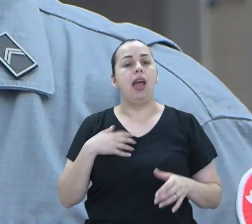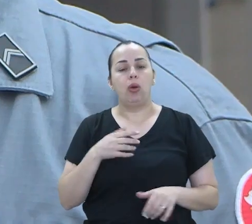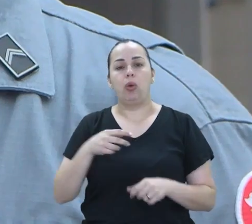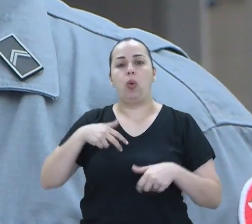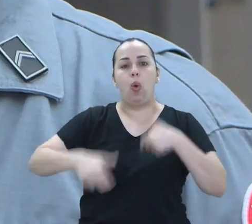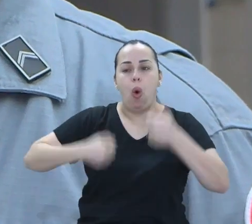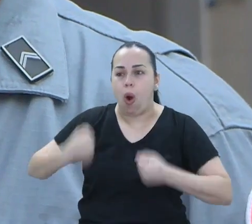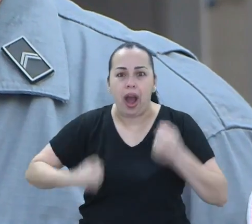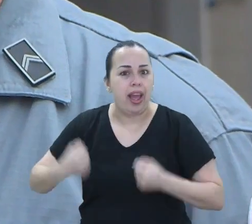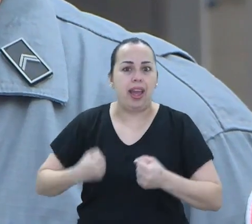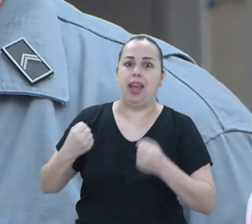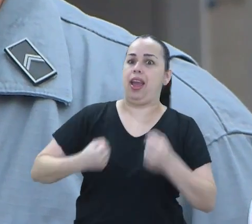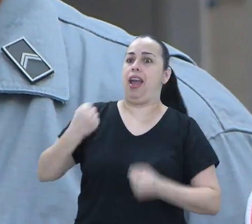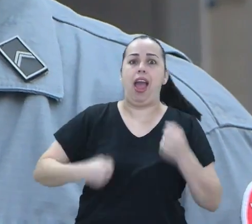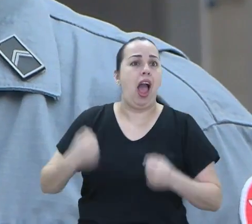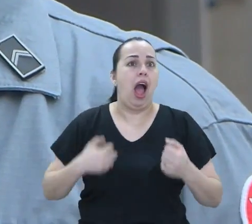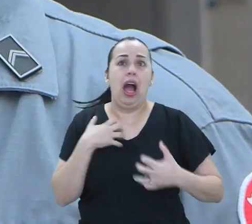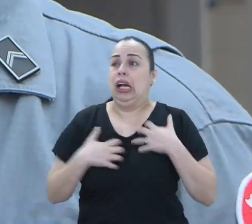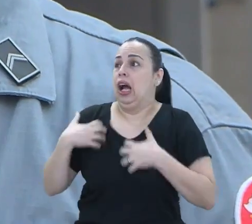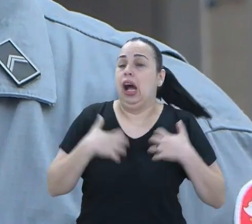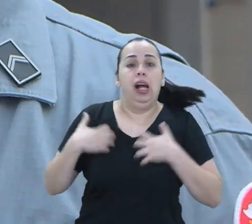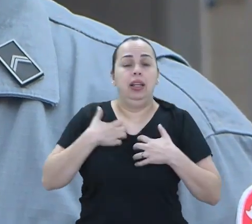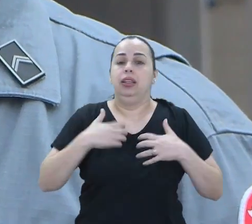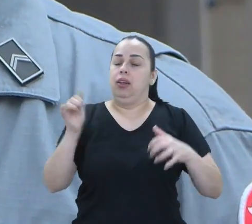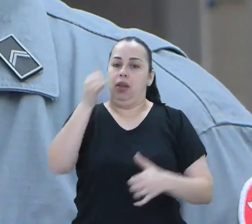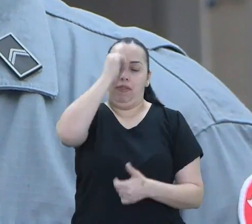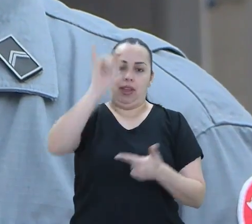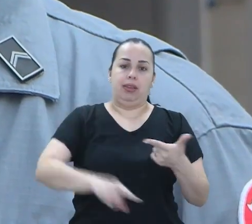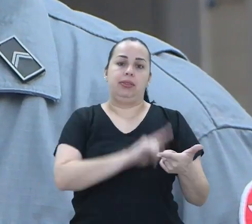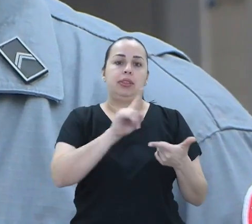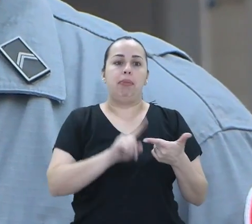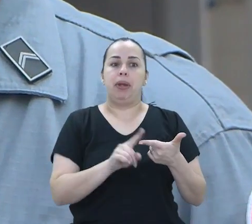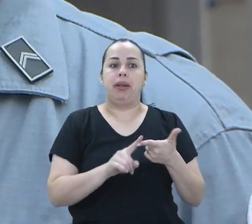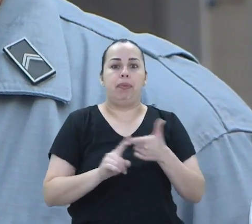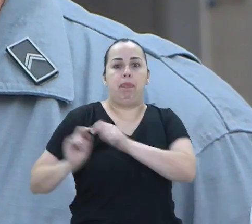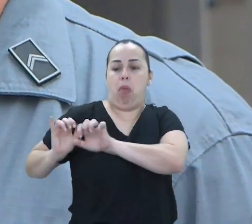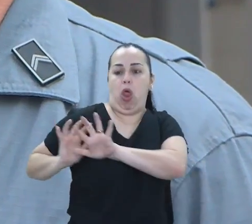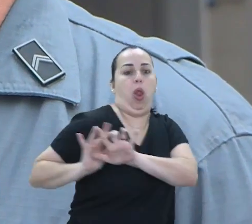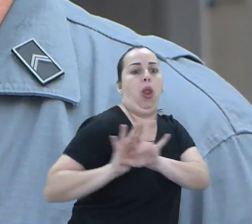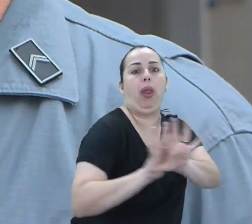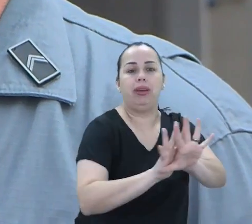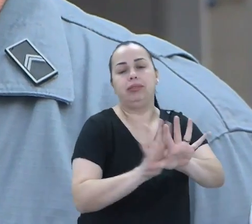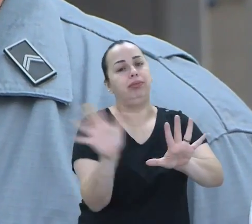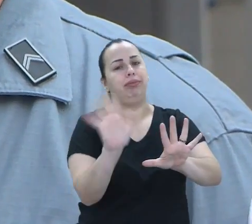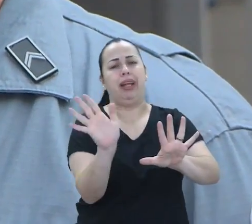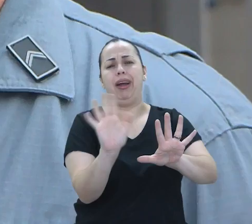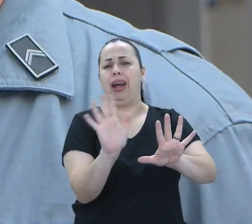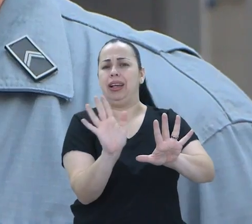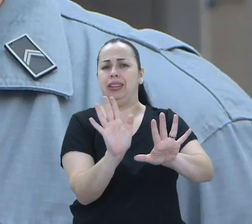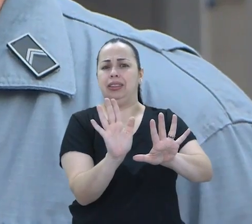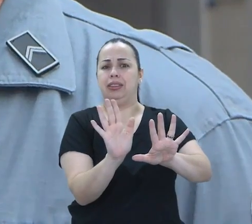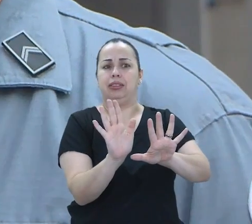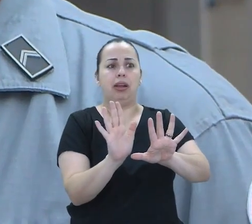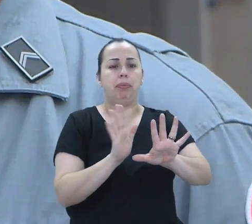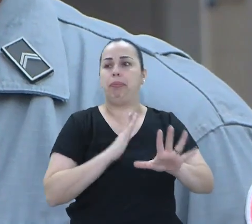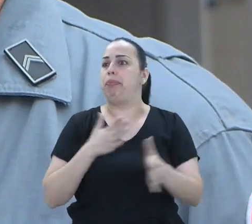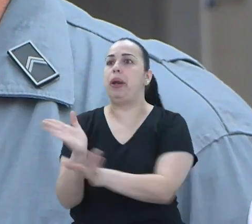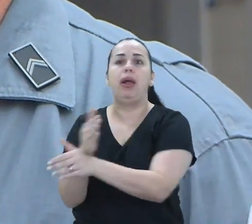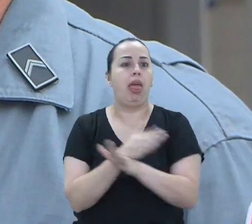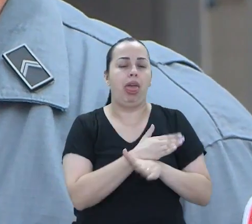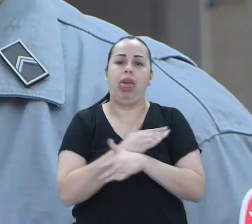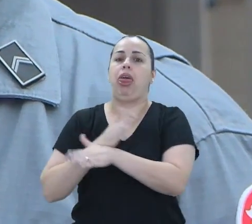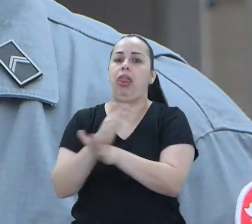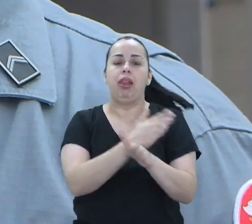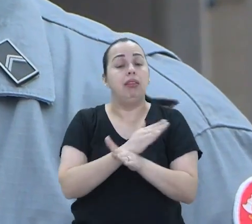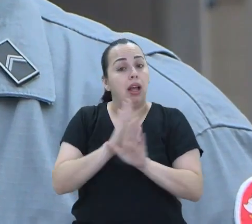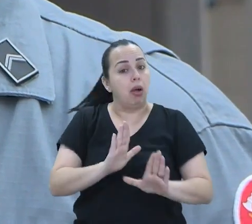Evitar correr igual louco, desesperadamente, não sair tudo correndo assim, sem